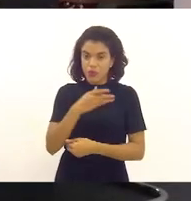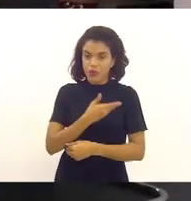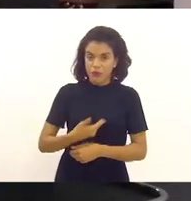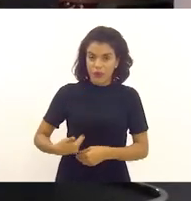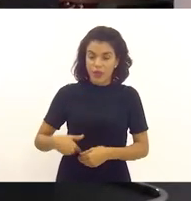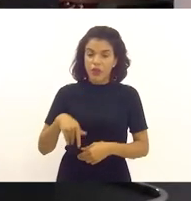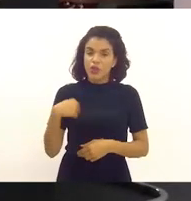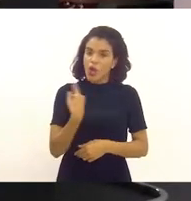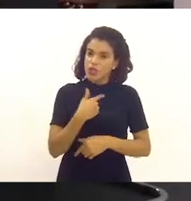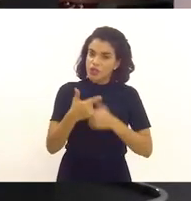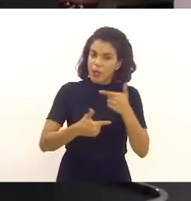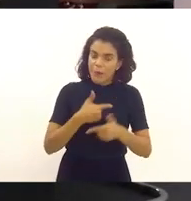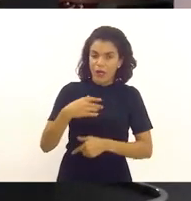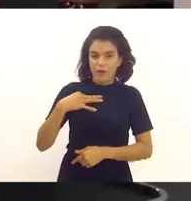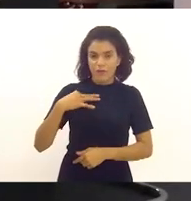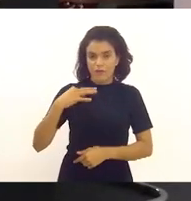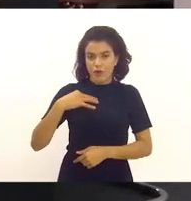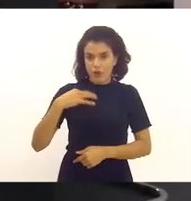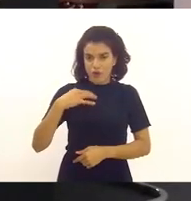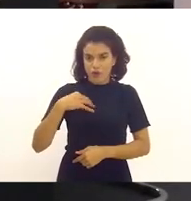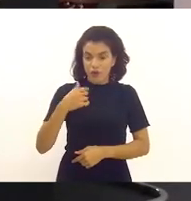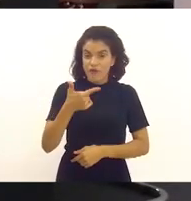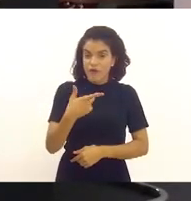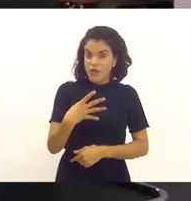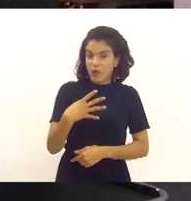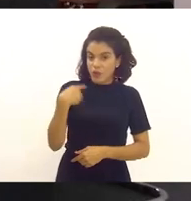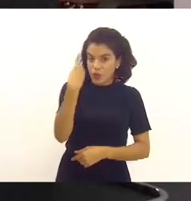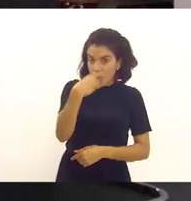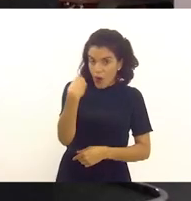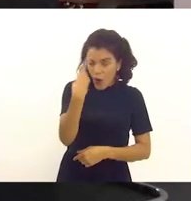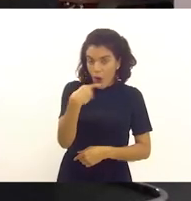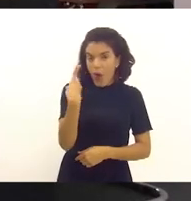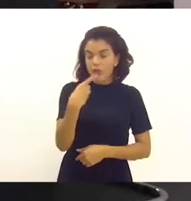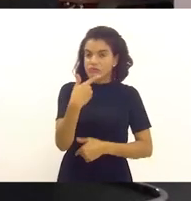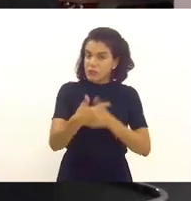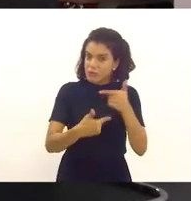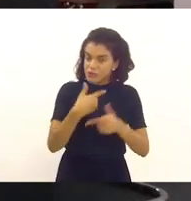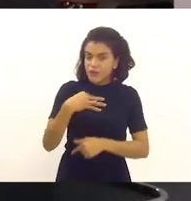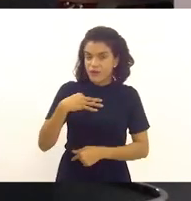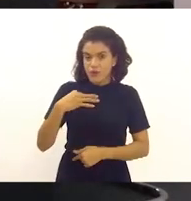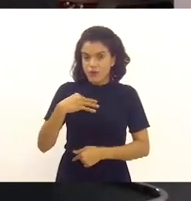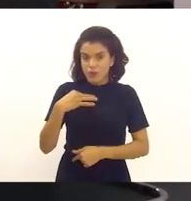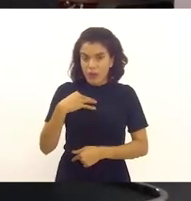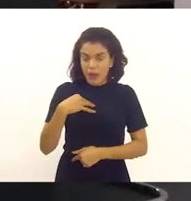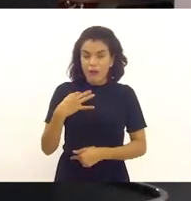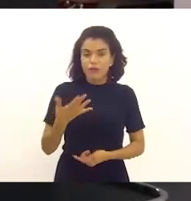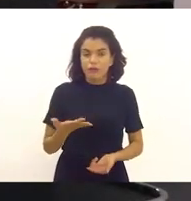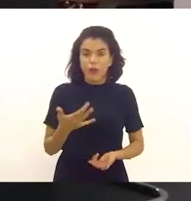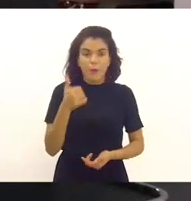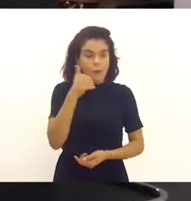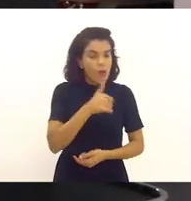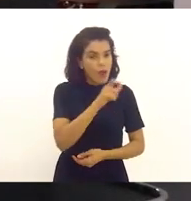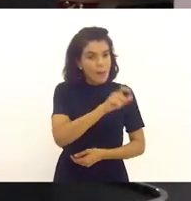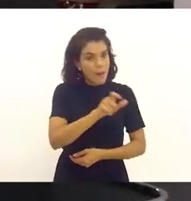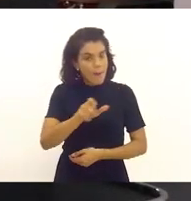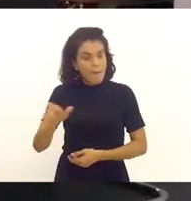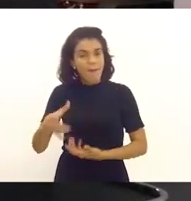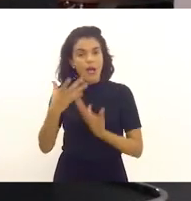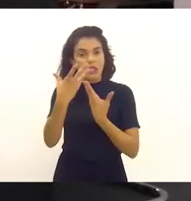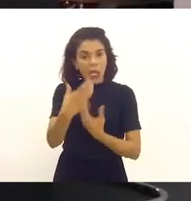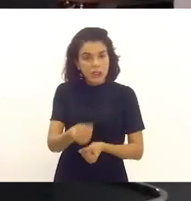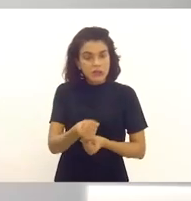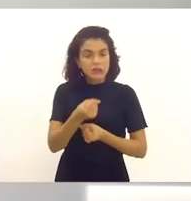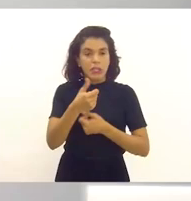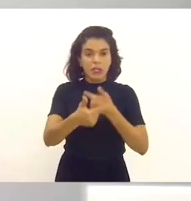voluntária nosso trabalho é realizado 24 horas de voluntária através de mulheres que se dispõe a